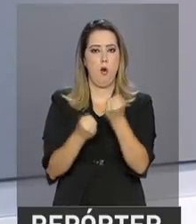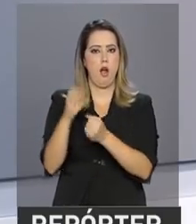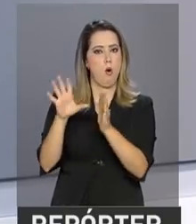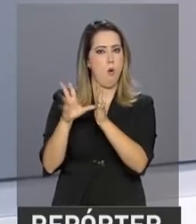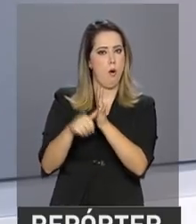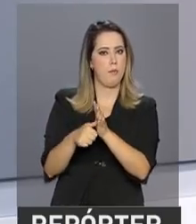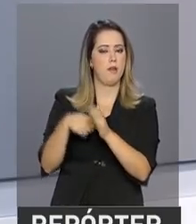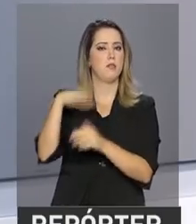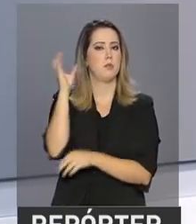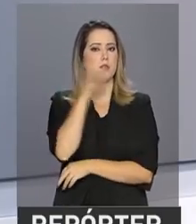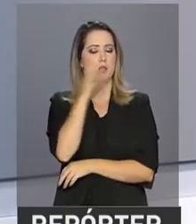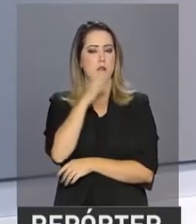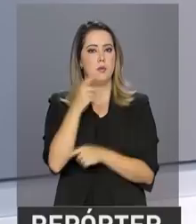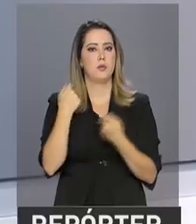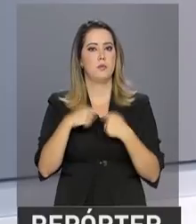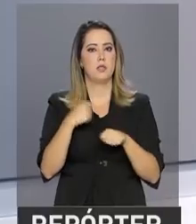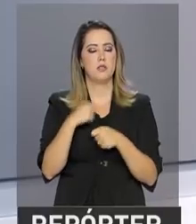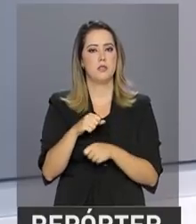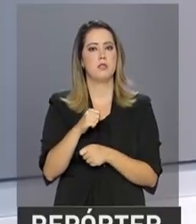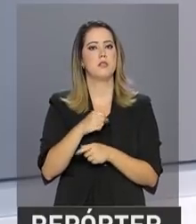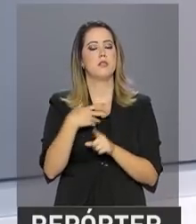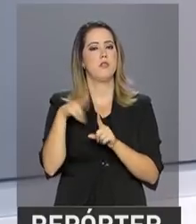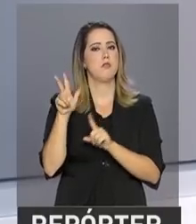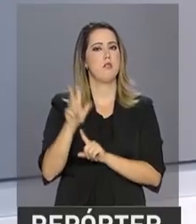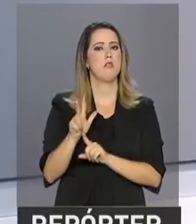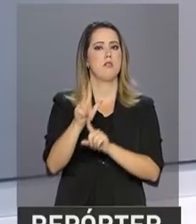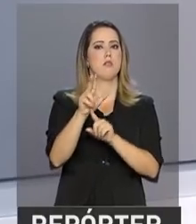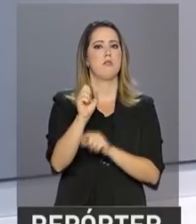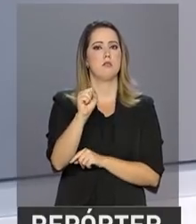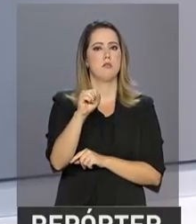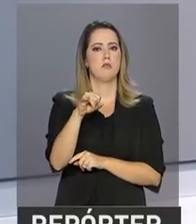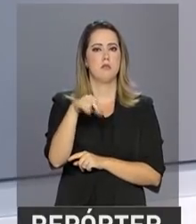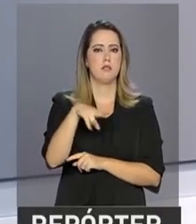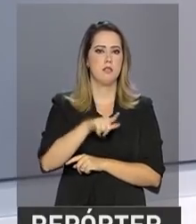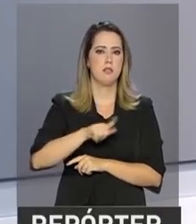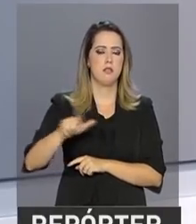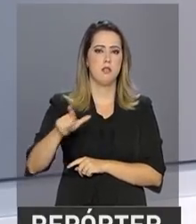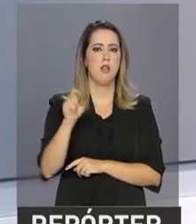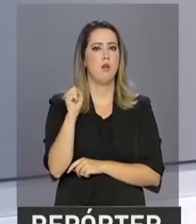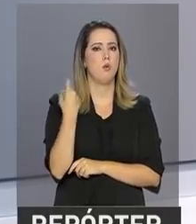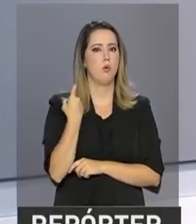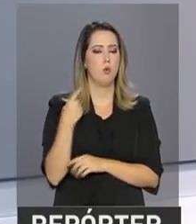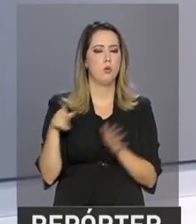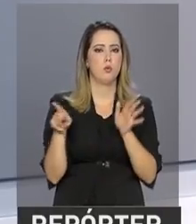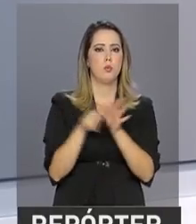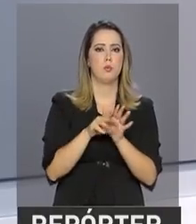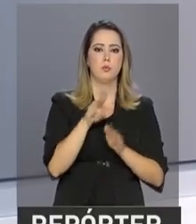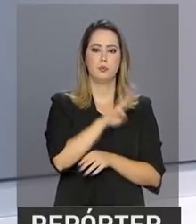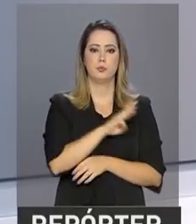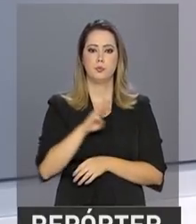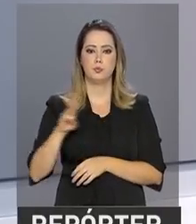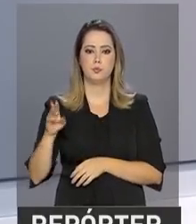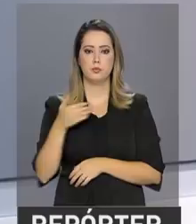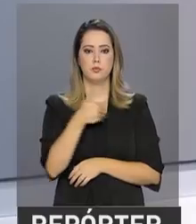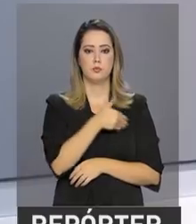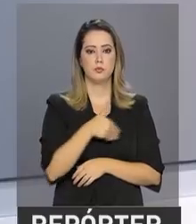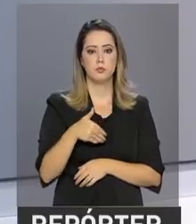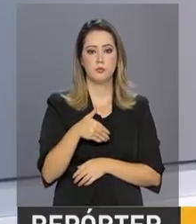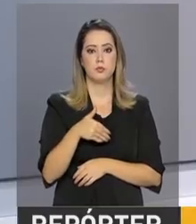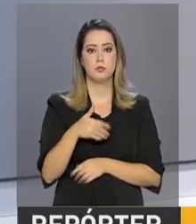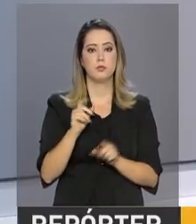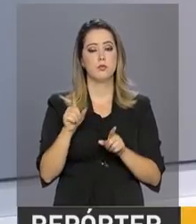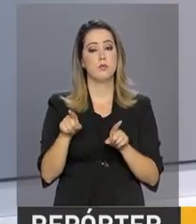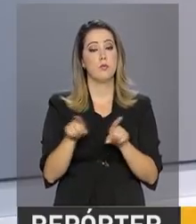o cidadão deve acessar o ícone sinal que aparece no portal da prf ou diretamente no link que aparece na tela a